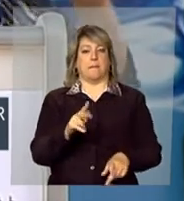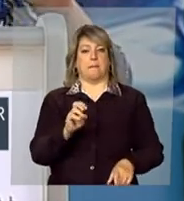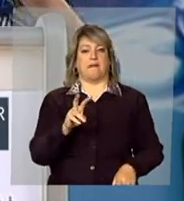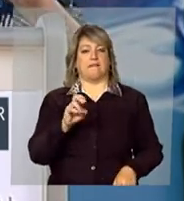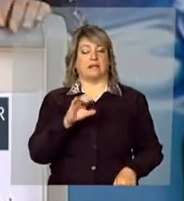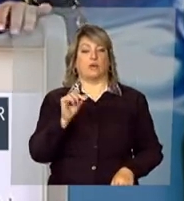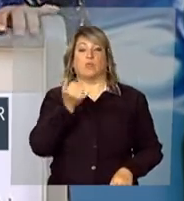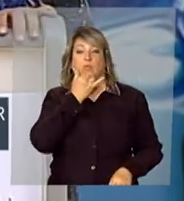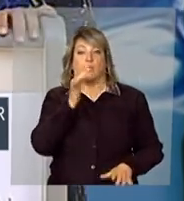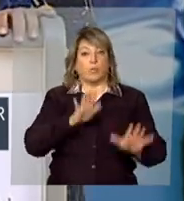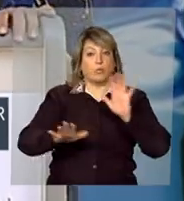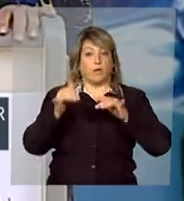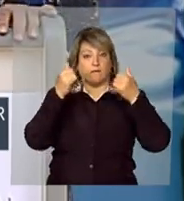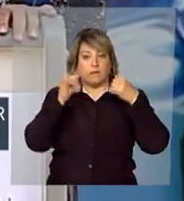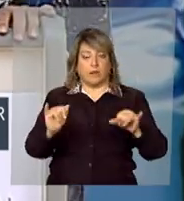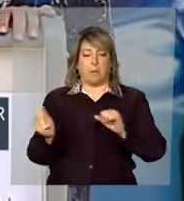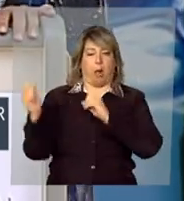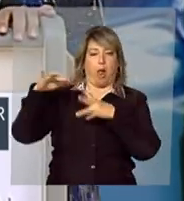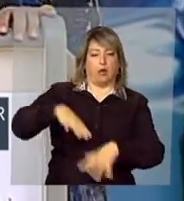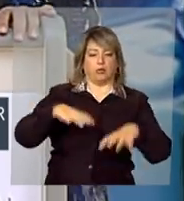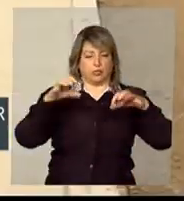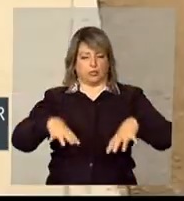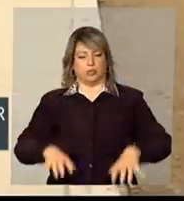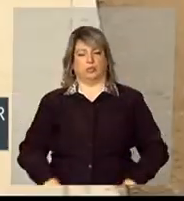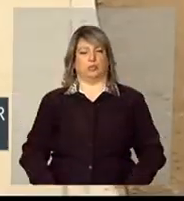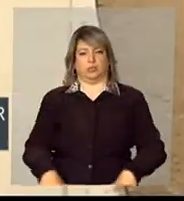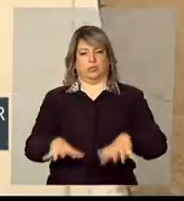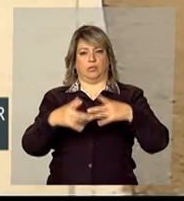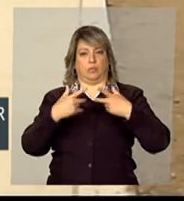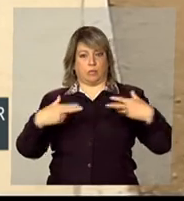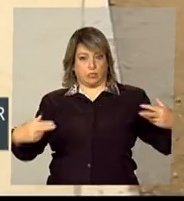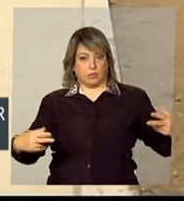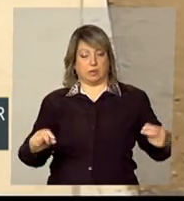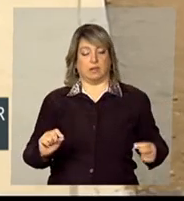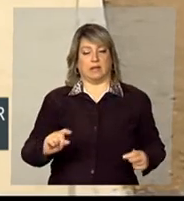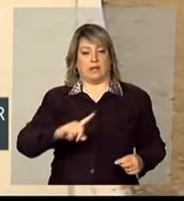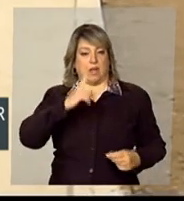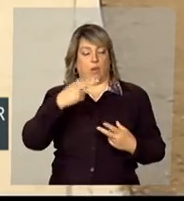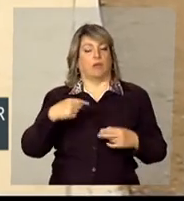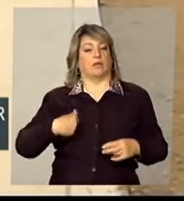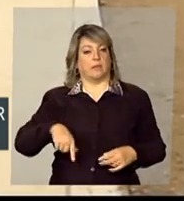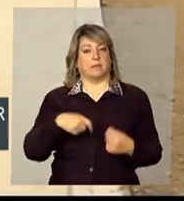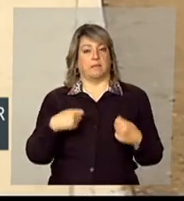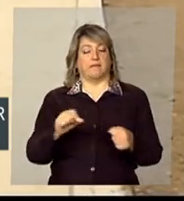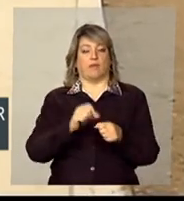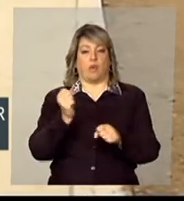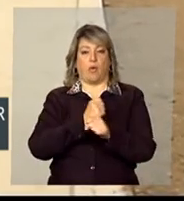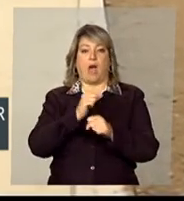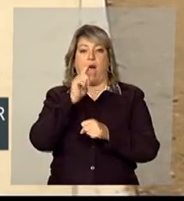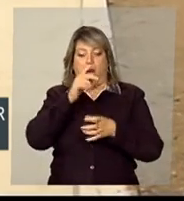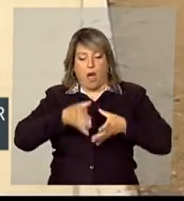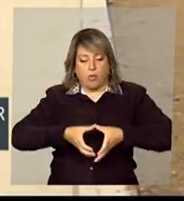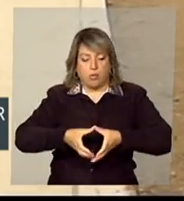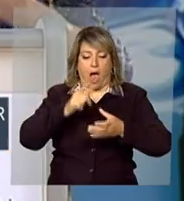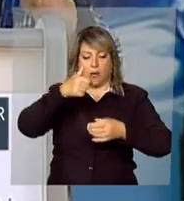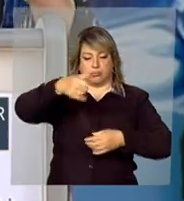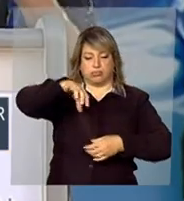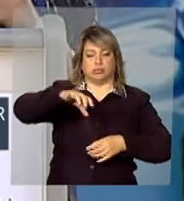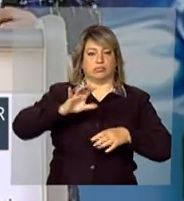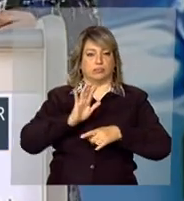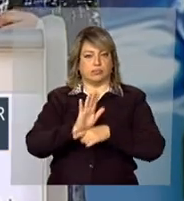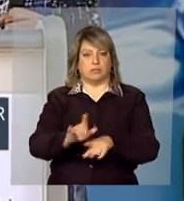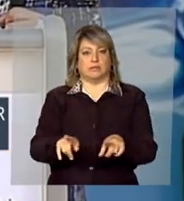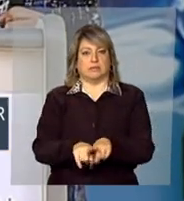de desastres naturais por causa das enchentes, que nós temos de fazer saneamento básico, nós temos